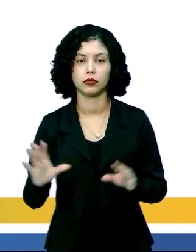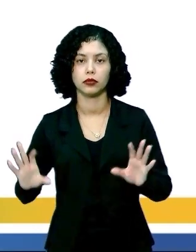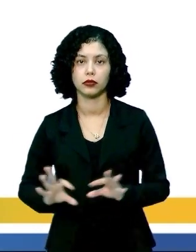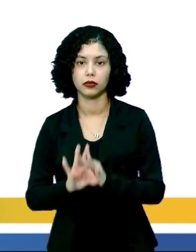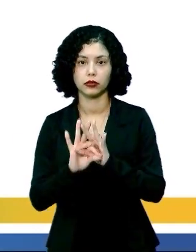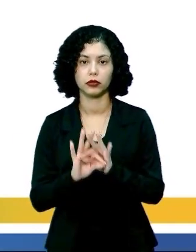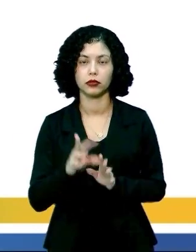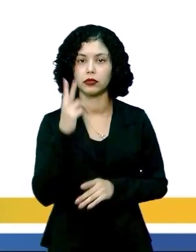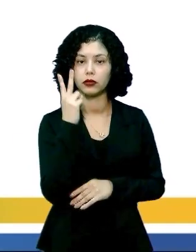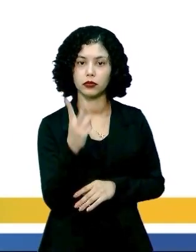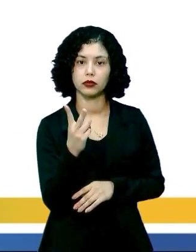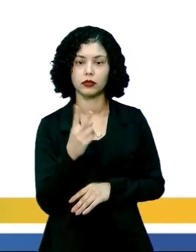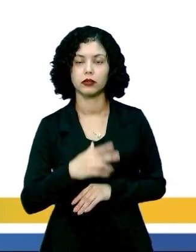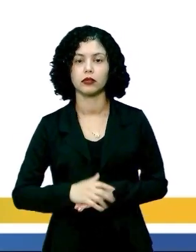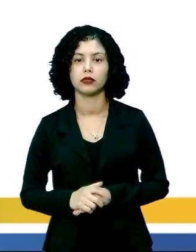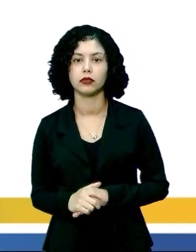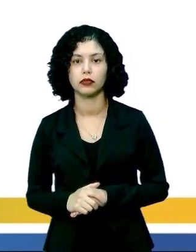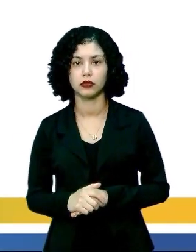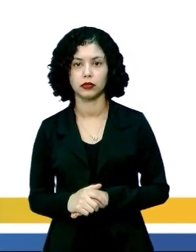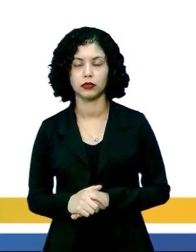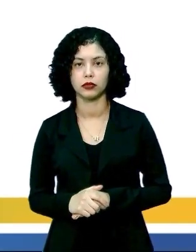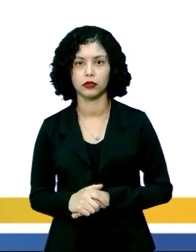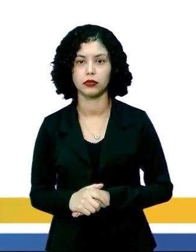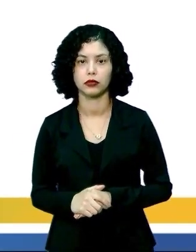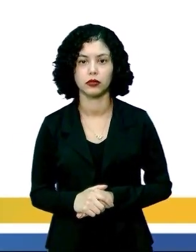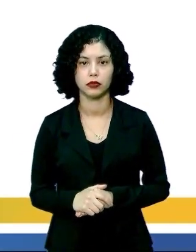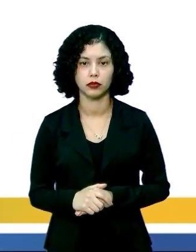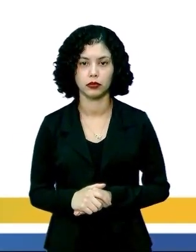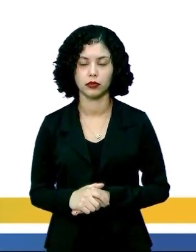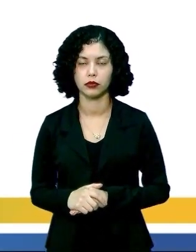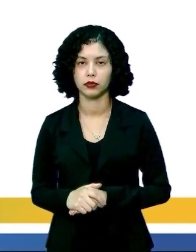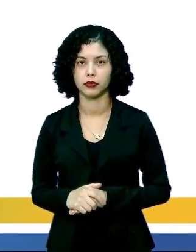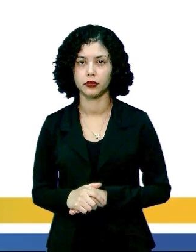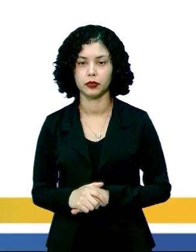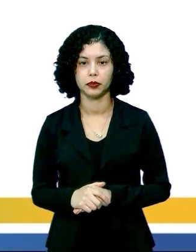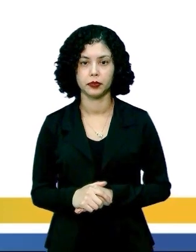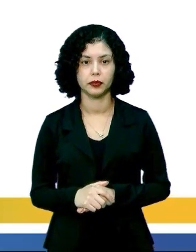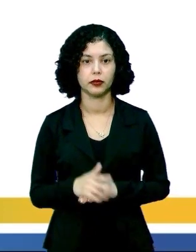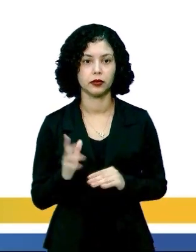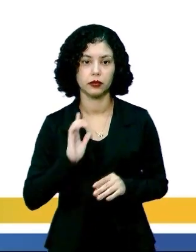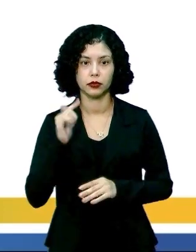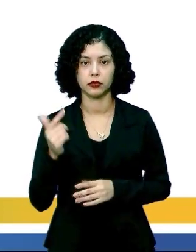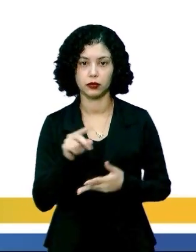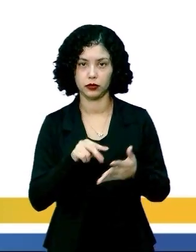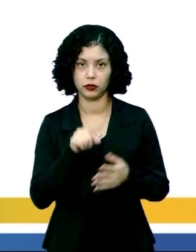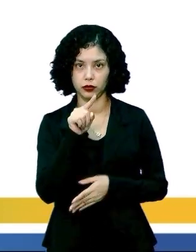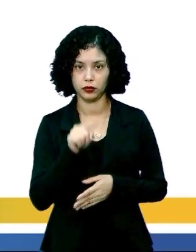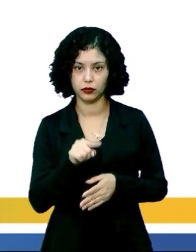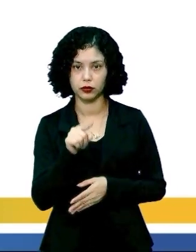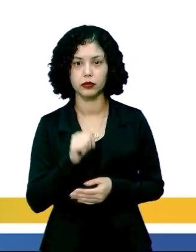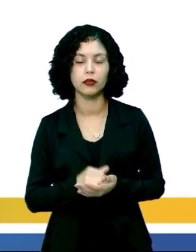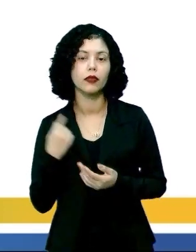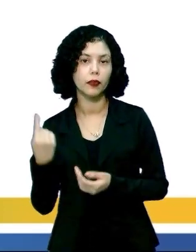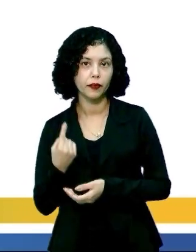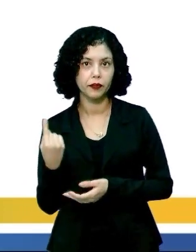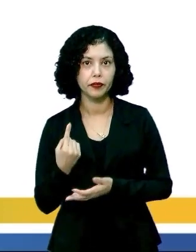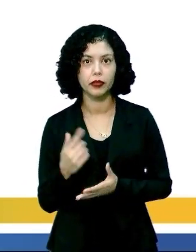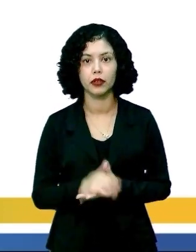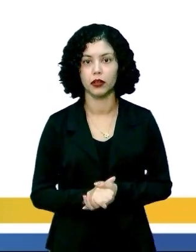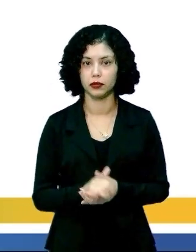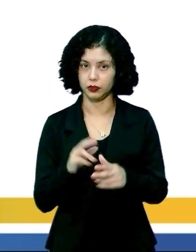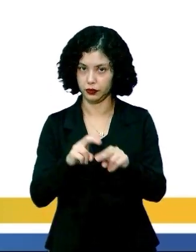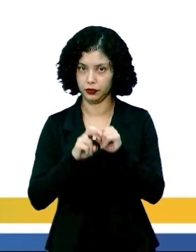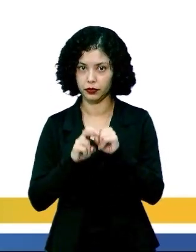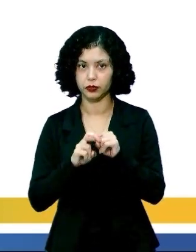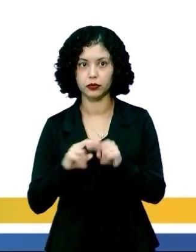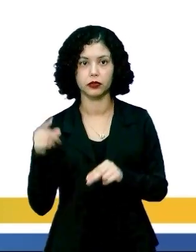ligados somente no segundo elemento do conjunto B. E os outros dois, cada um individualmente. Por